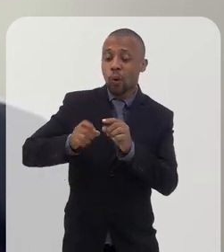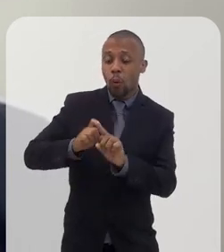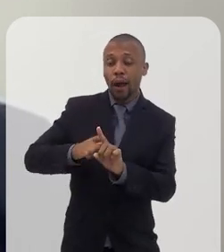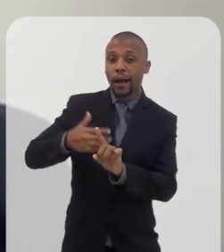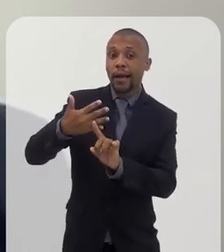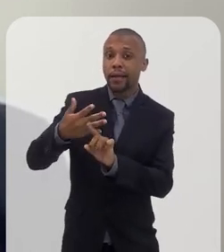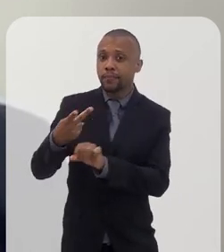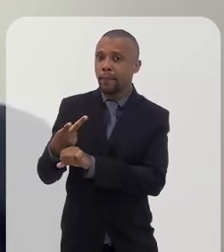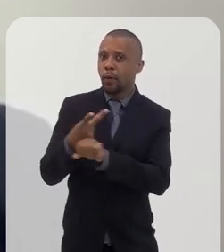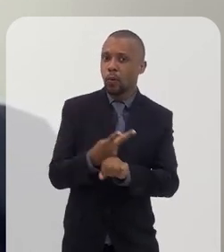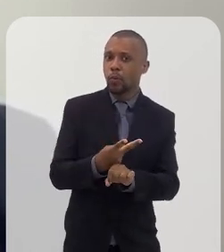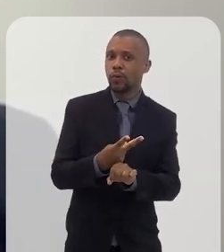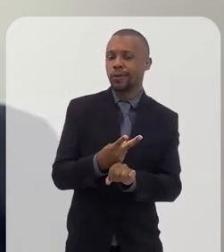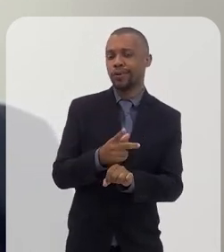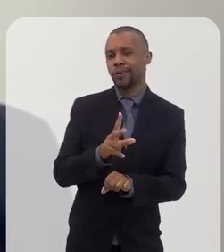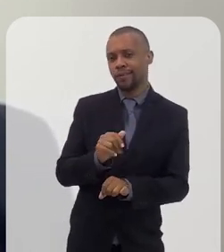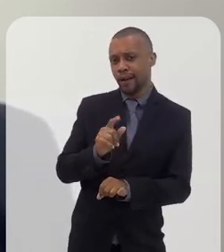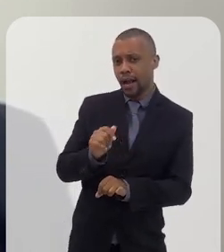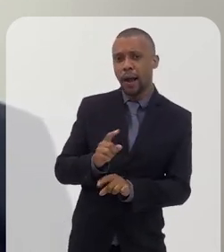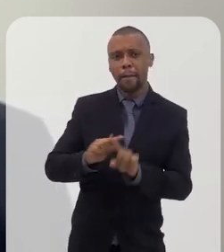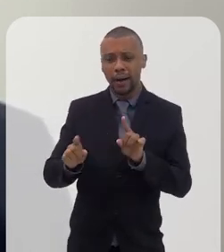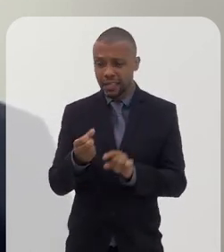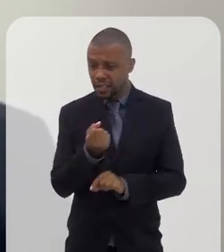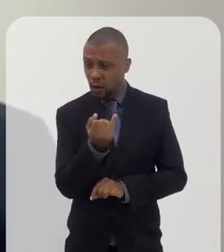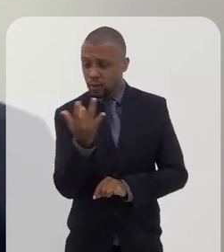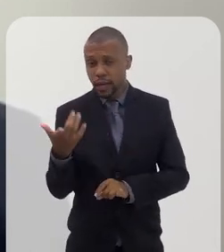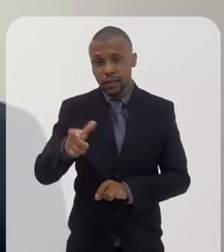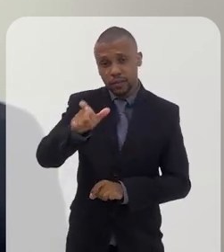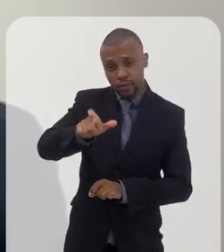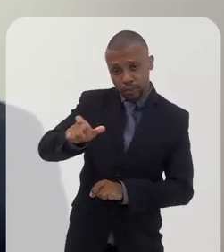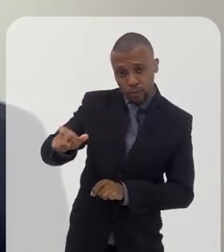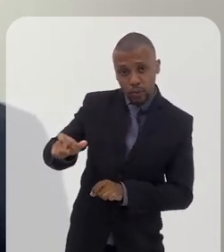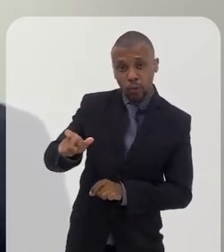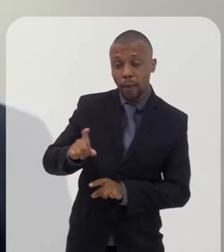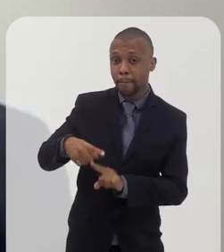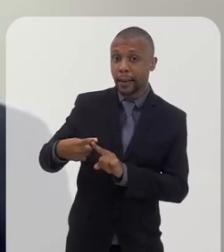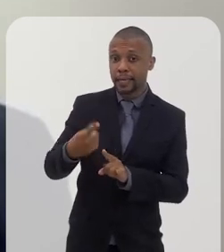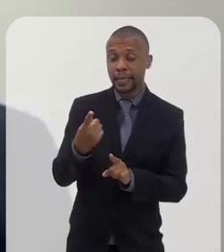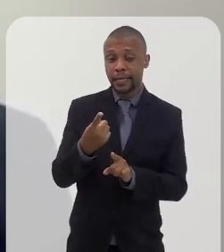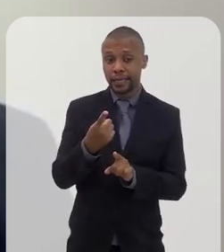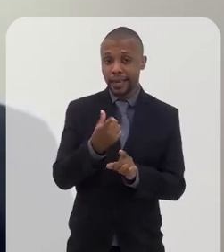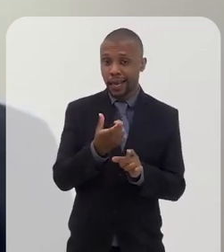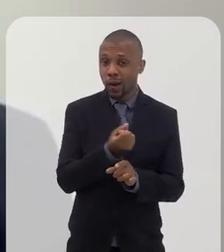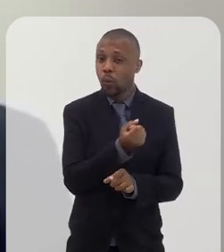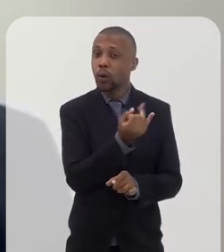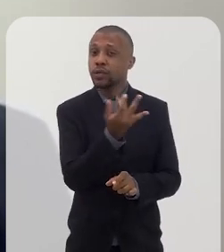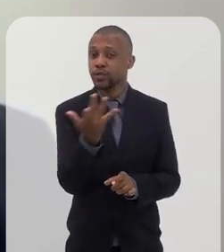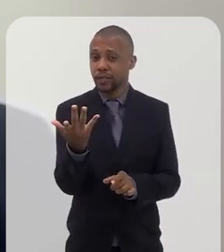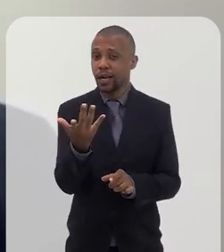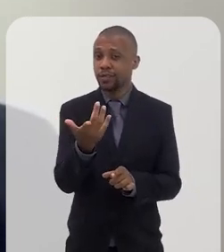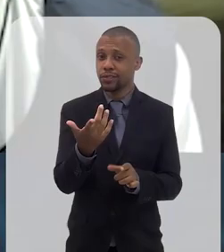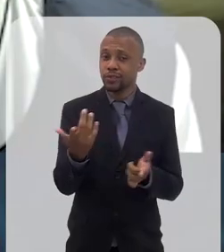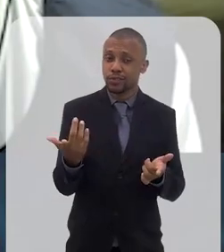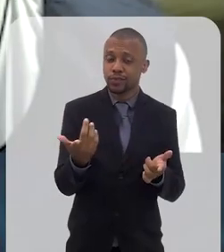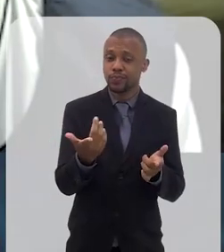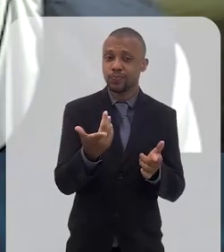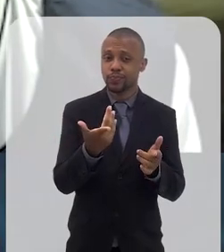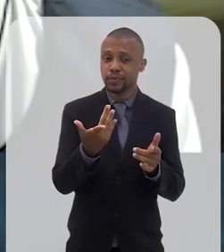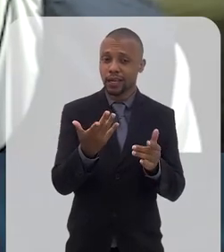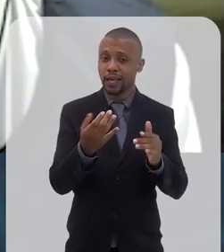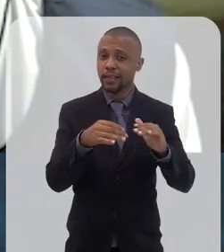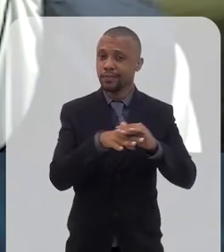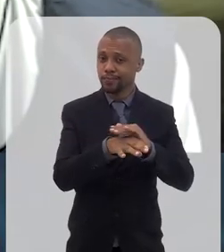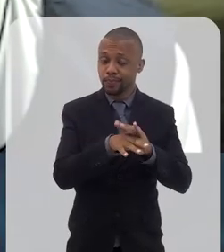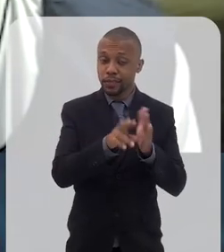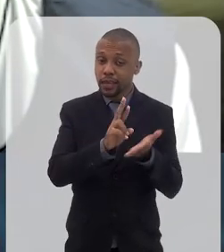na procura, ou vocês acham que, assim, com essa quantidade de pessoas e esse banco formado, né,